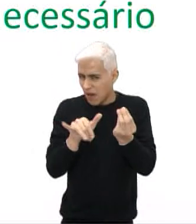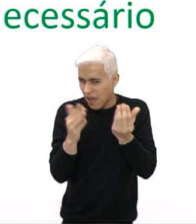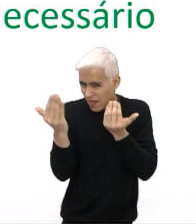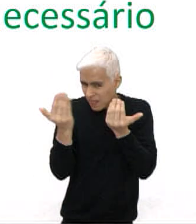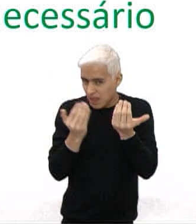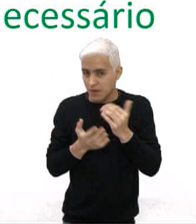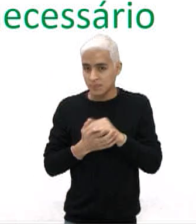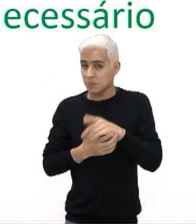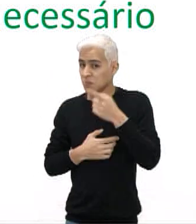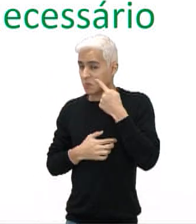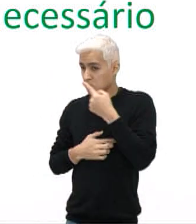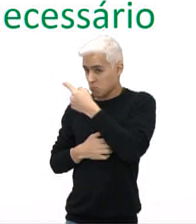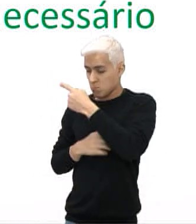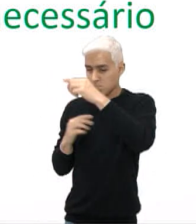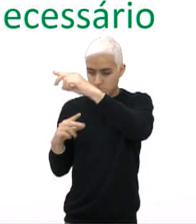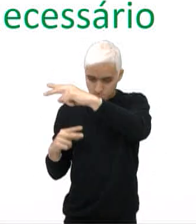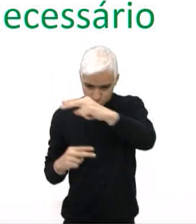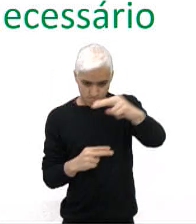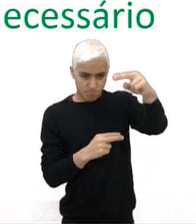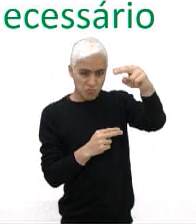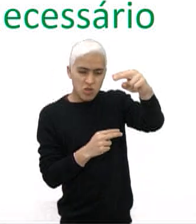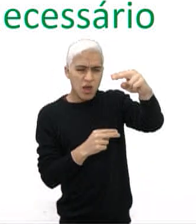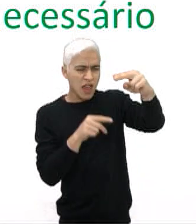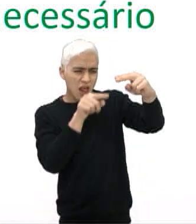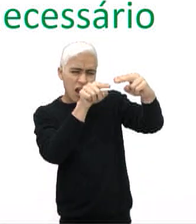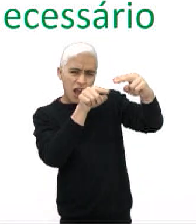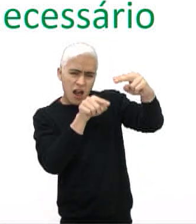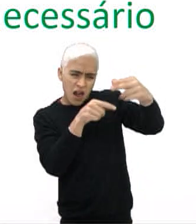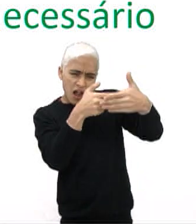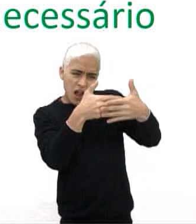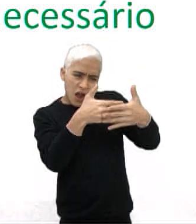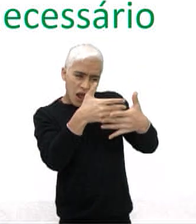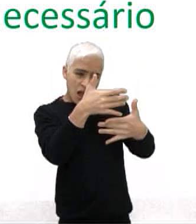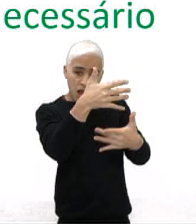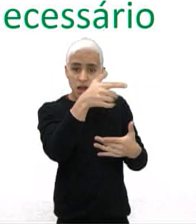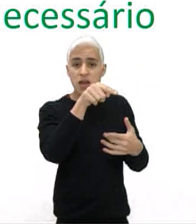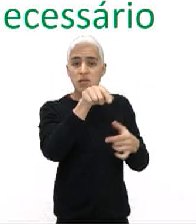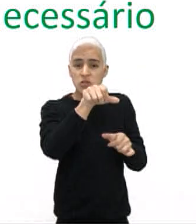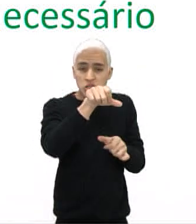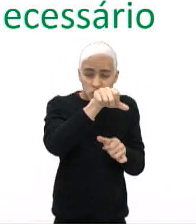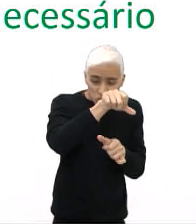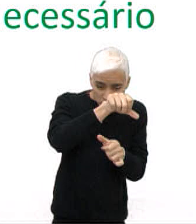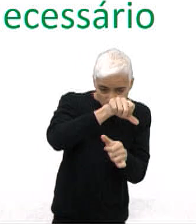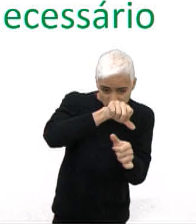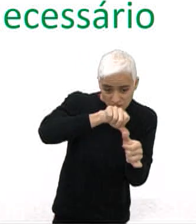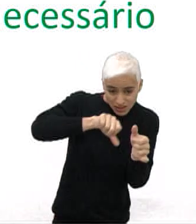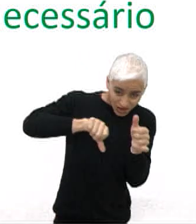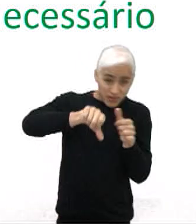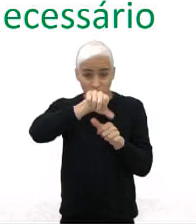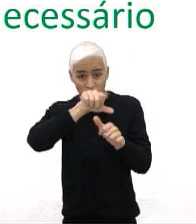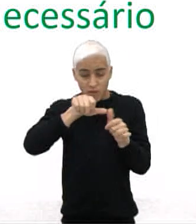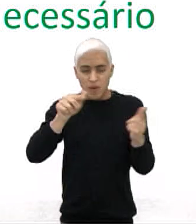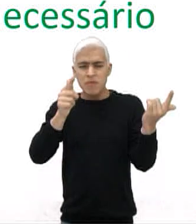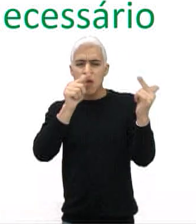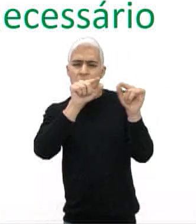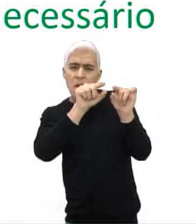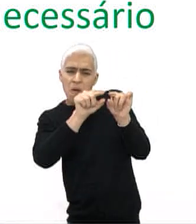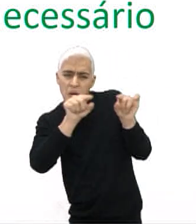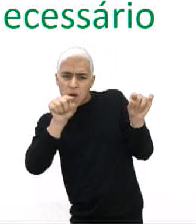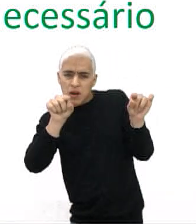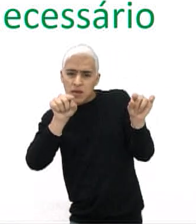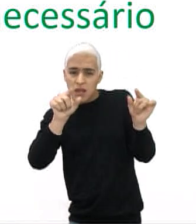trecho ser coautor dos sentidos, agente interativo no movimento dialógico, em uma oração